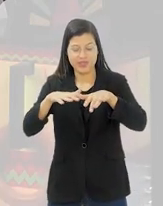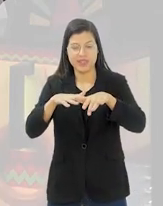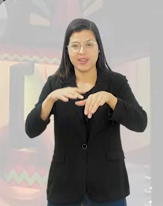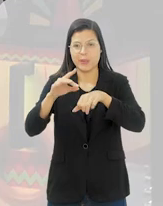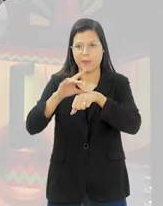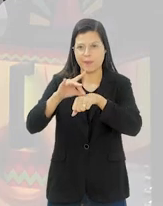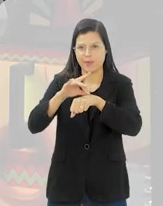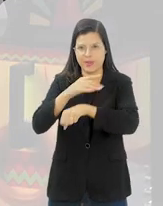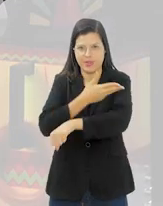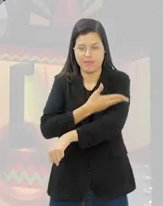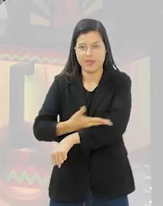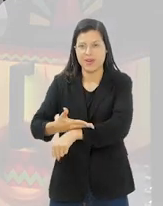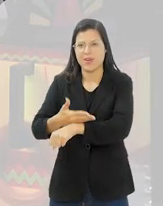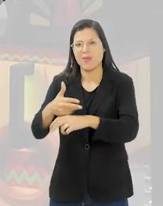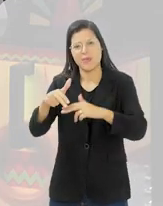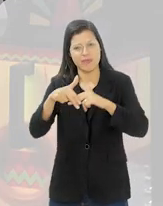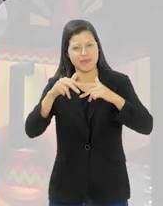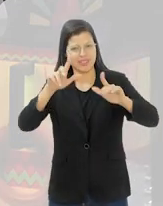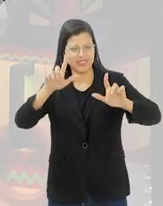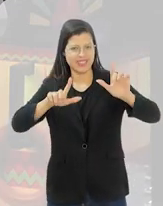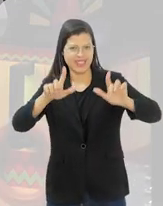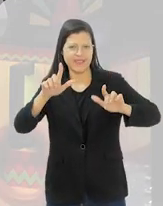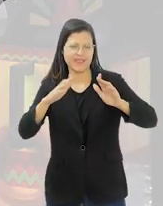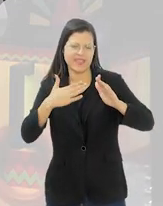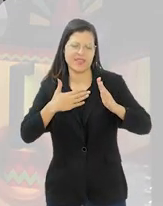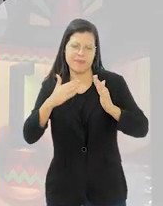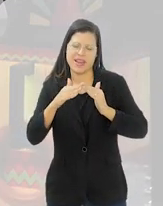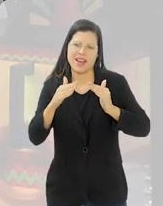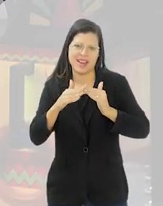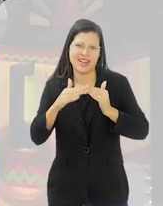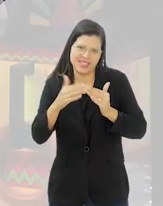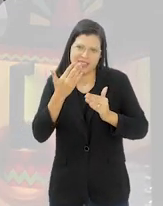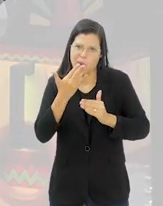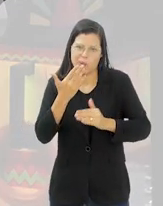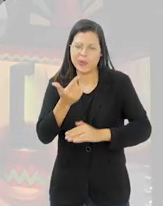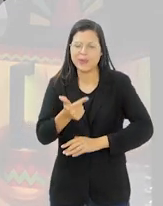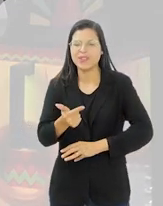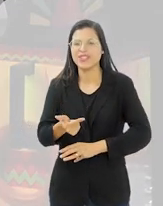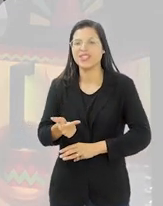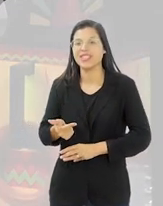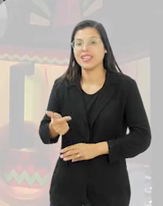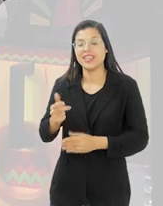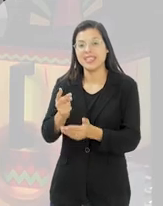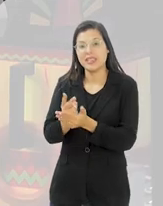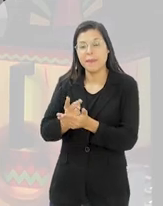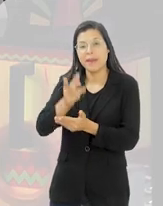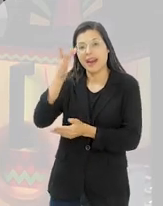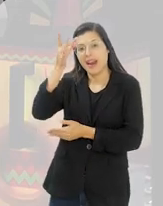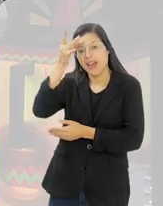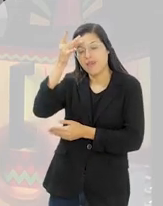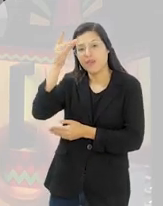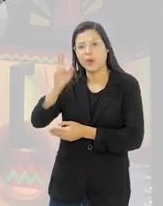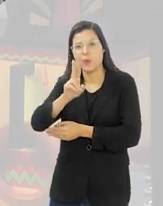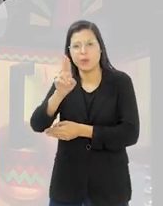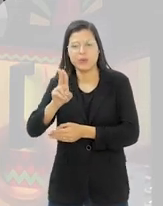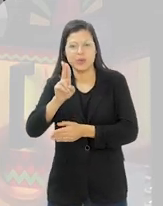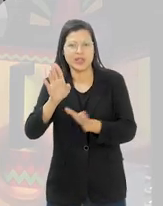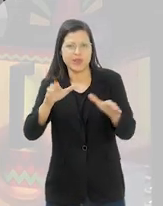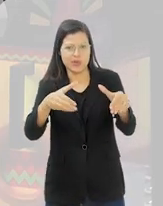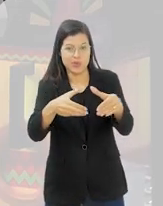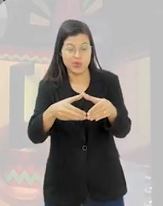que pelo menos a TV na minha casa era preto e branco na época, né? E eu sempre tive na memória, sempre gravei, utilizei na